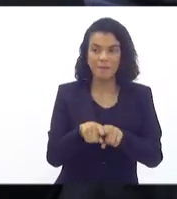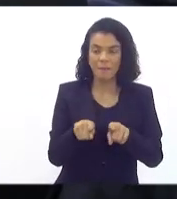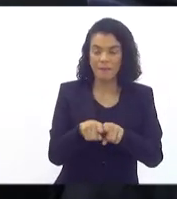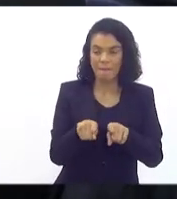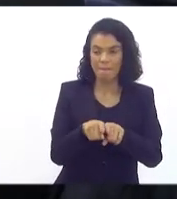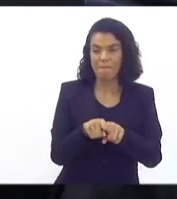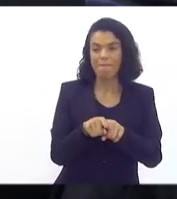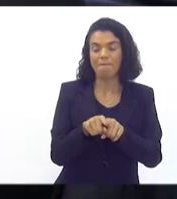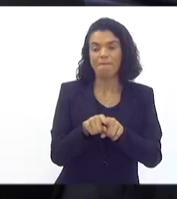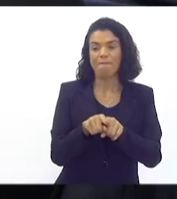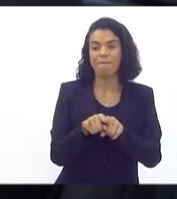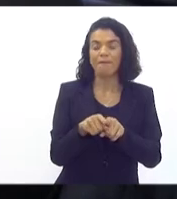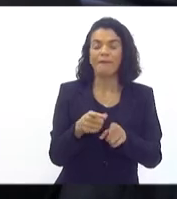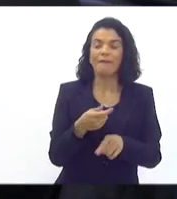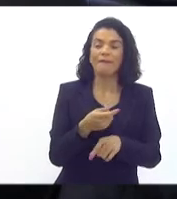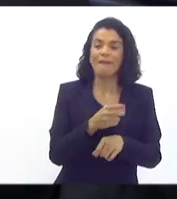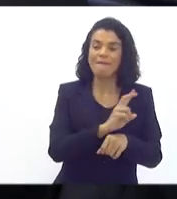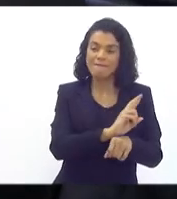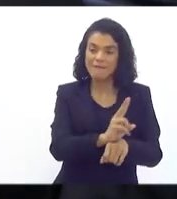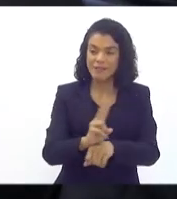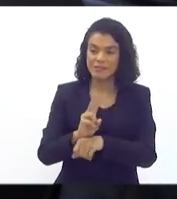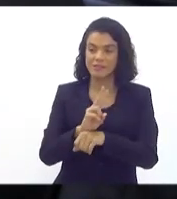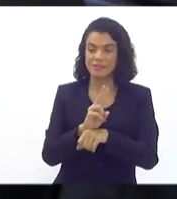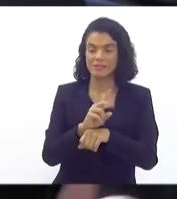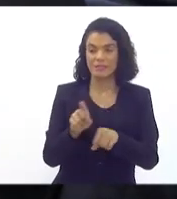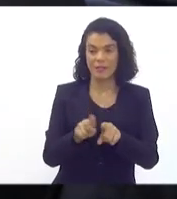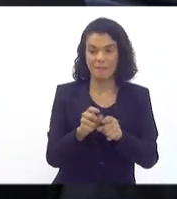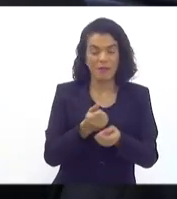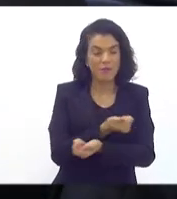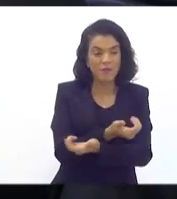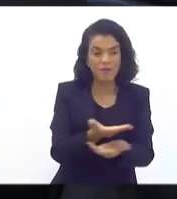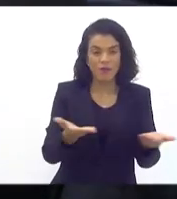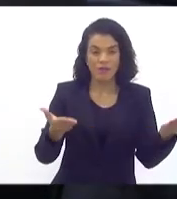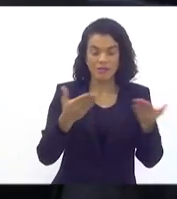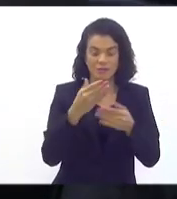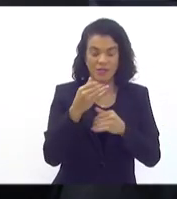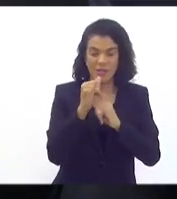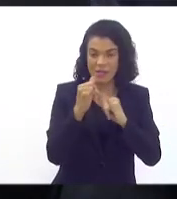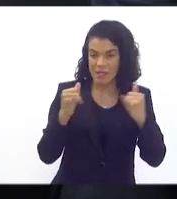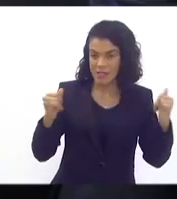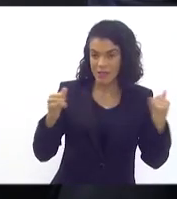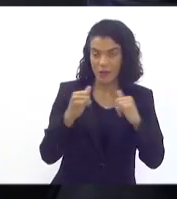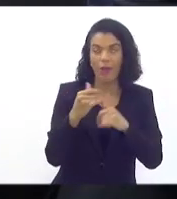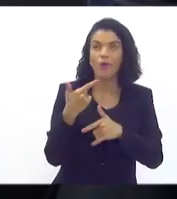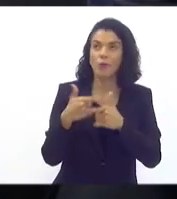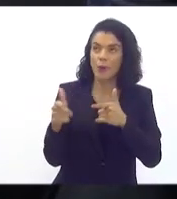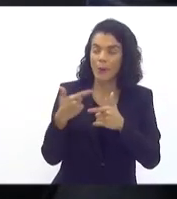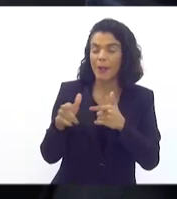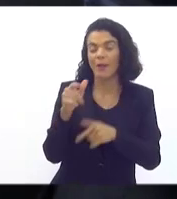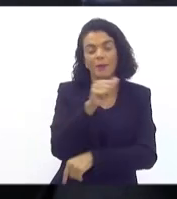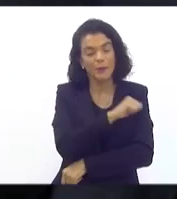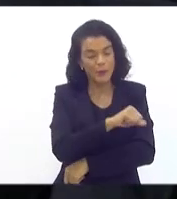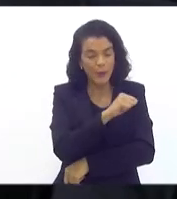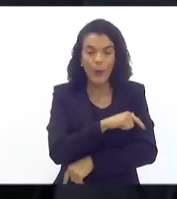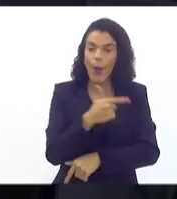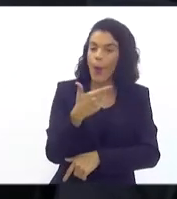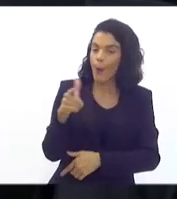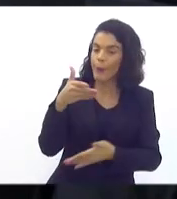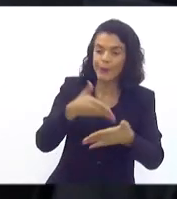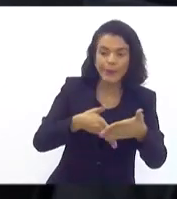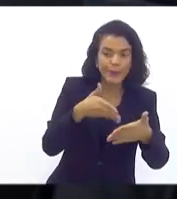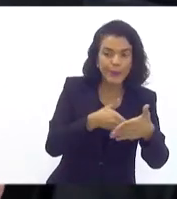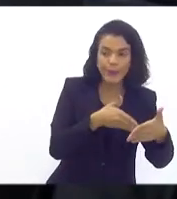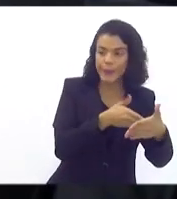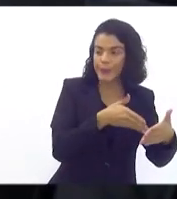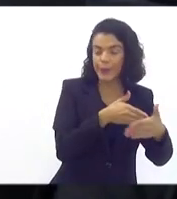do estado na fiscalização da do fornecimento de energia elétrica que é um outro dilema do Rio de Janeiro é Outro fator impeditivo